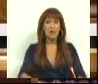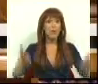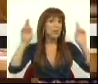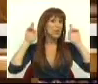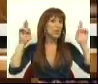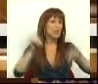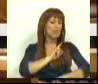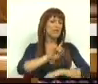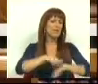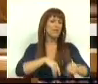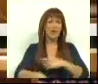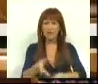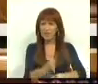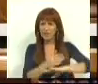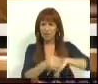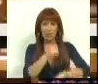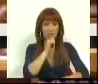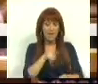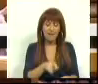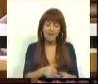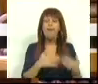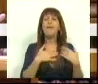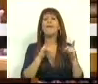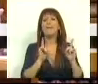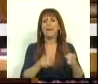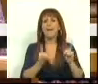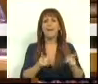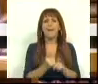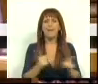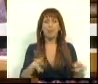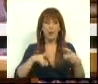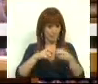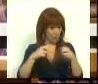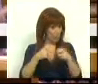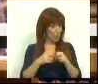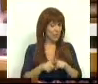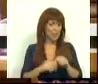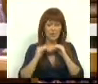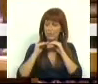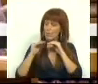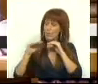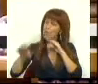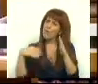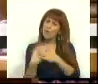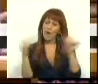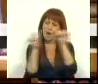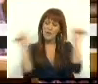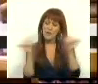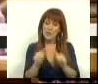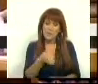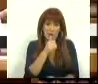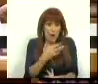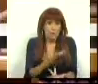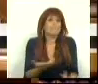desejada privatização do setor da água, é a responsável por problemas de sustentabilidade do sistema da água que,